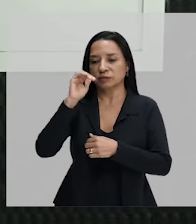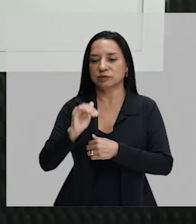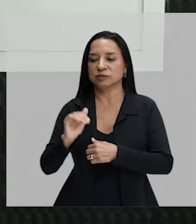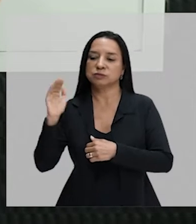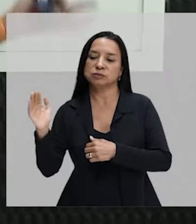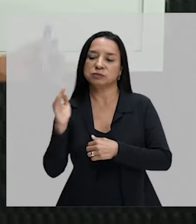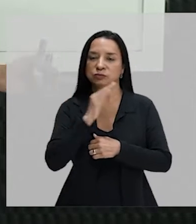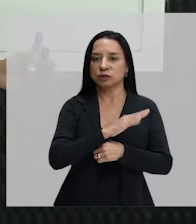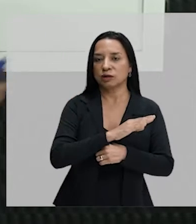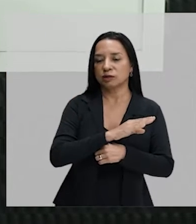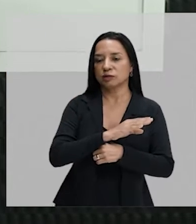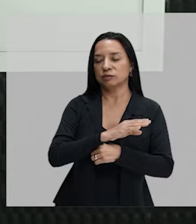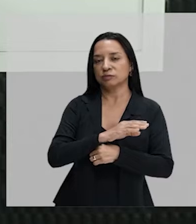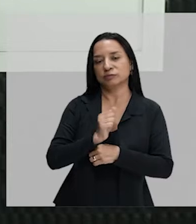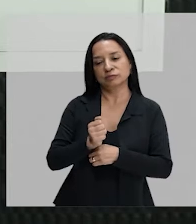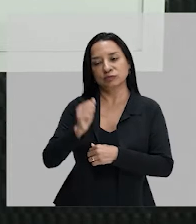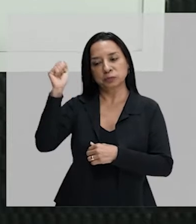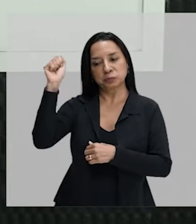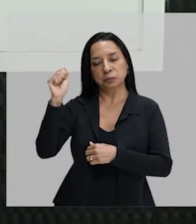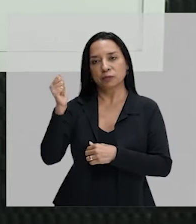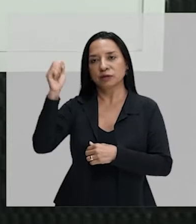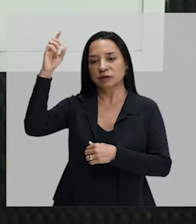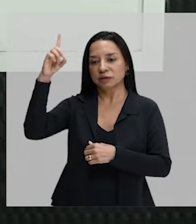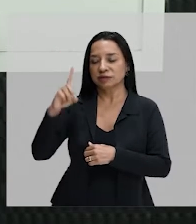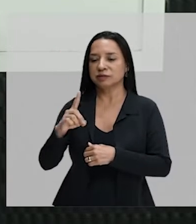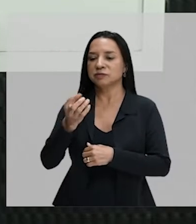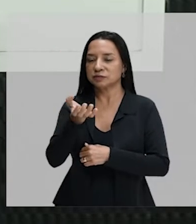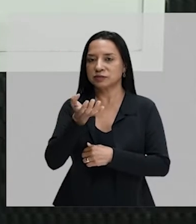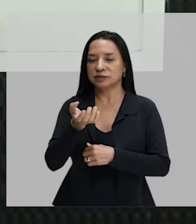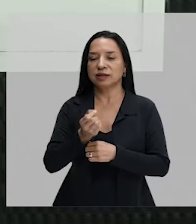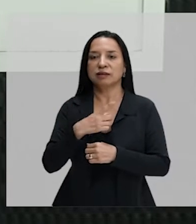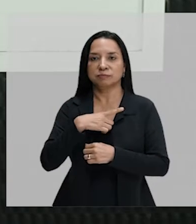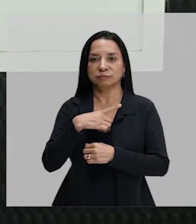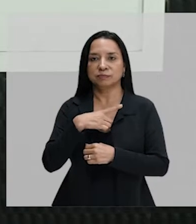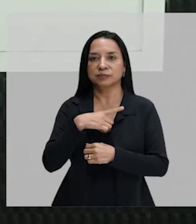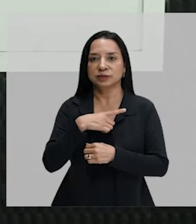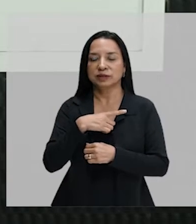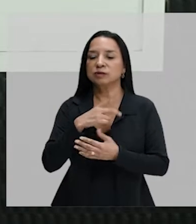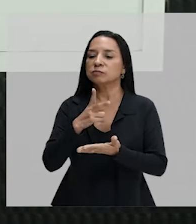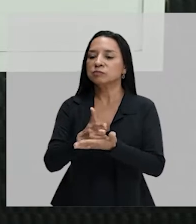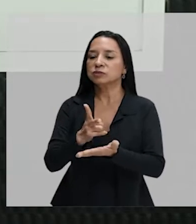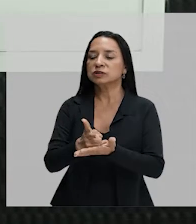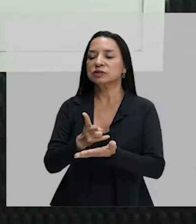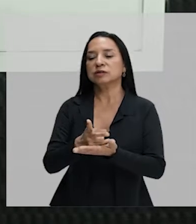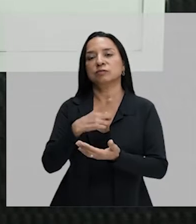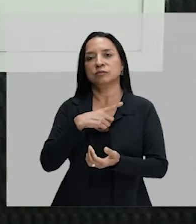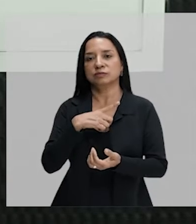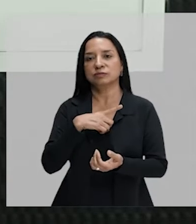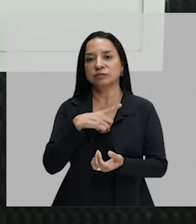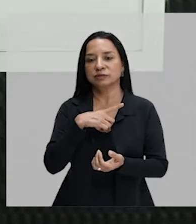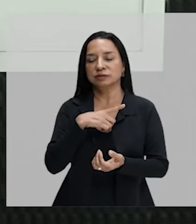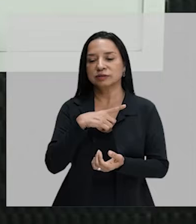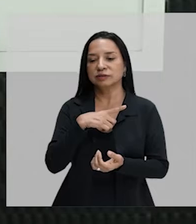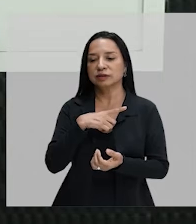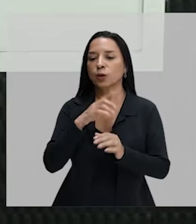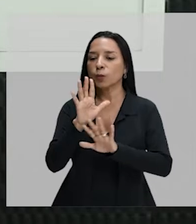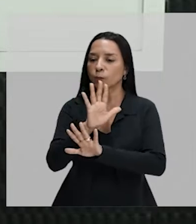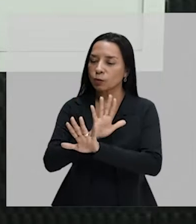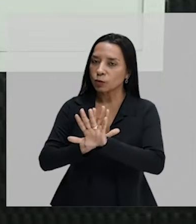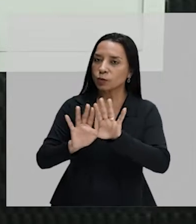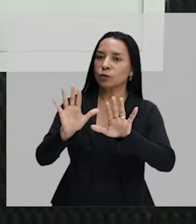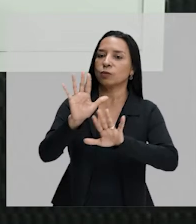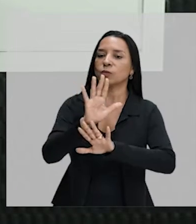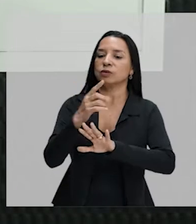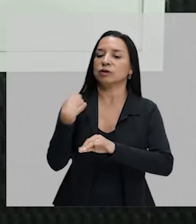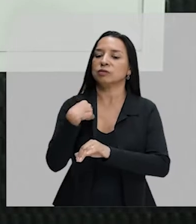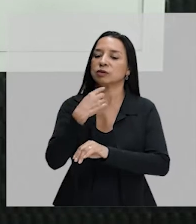para trás, seja lá o que Deus quiser. Mas veja só, nós temos sempre de ter muito cuidado com a